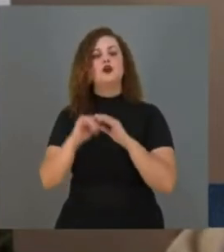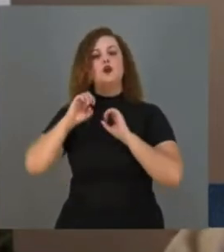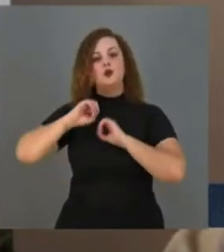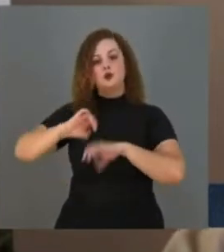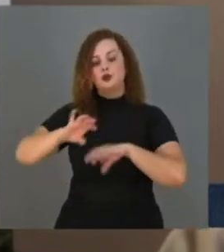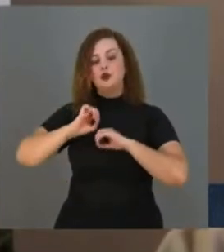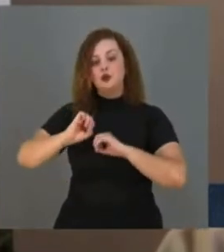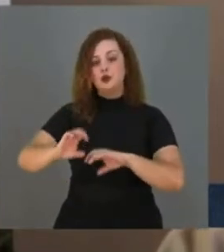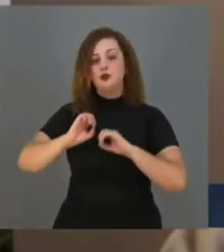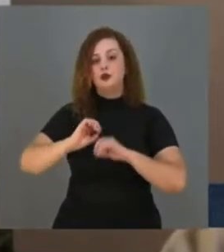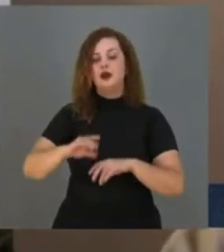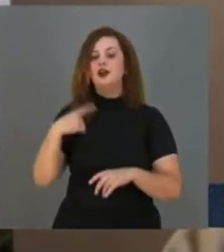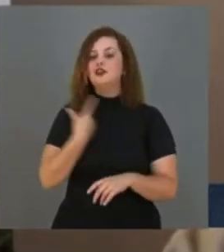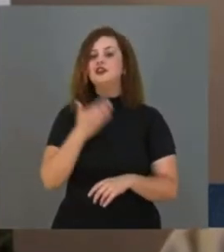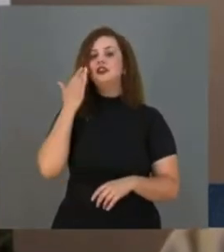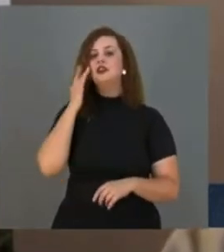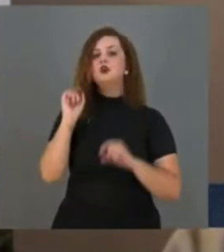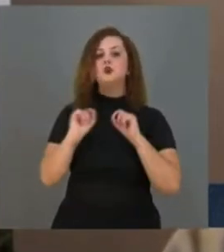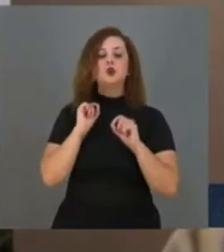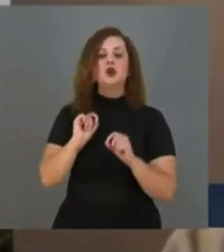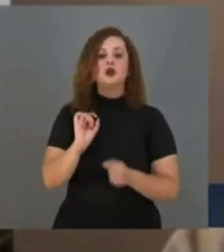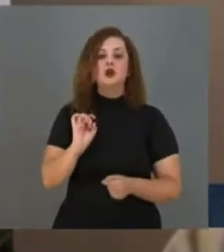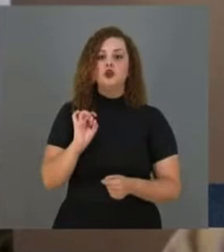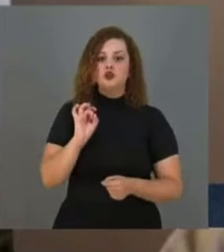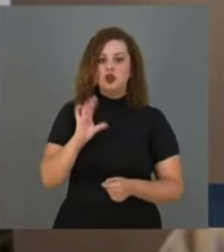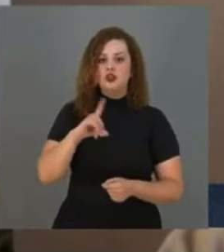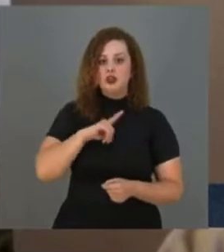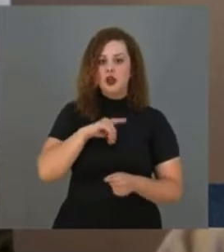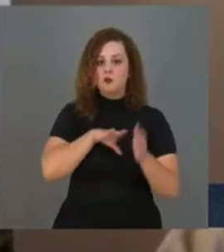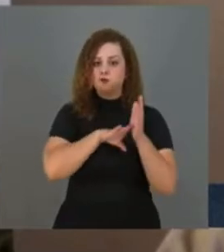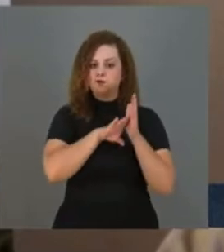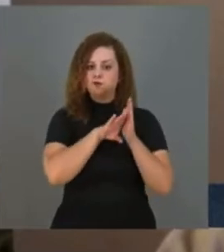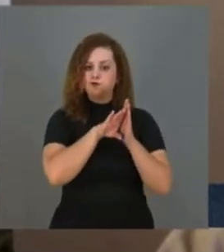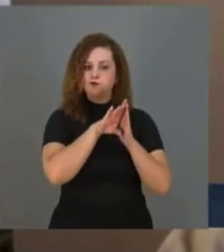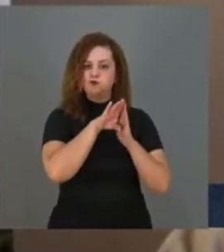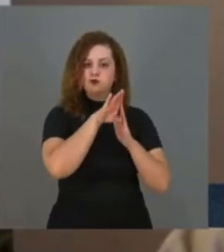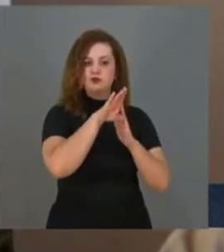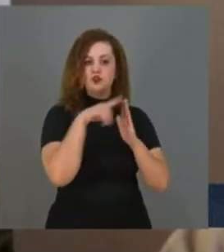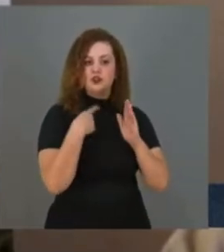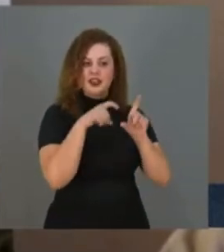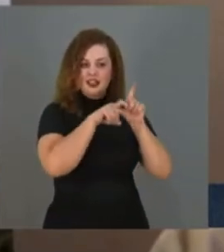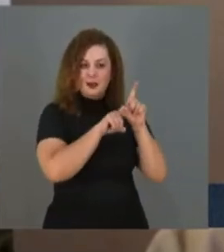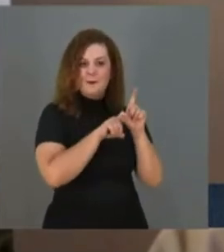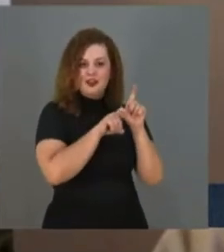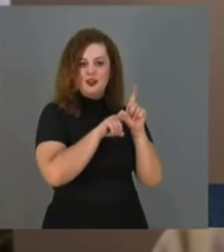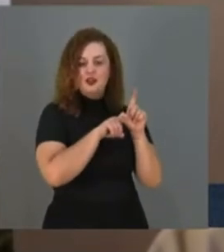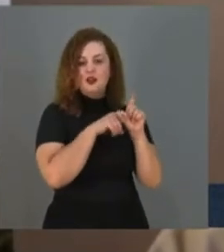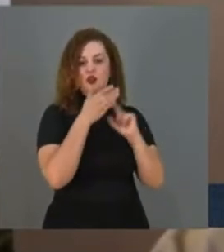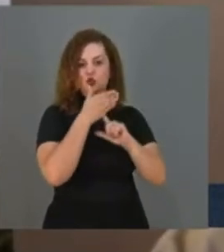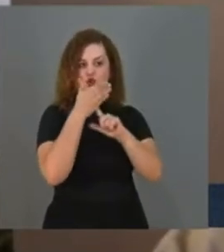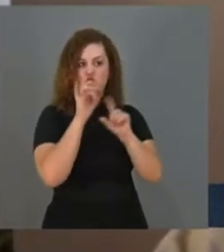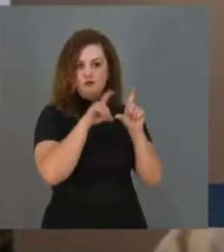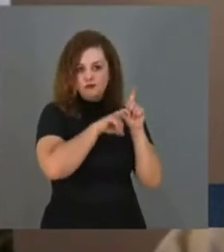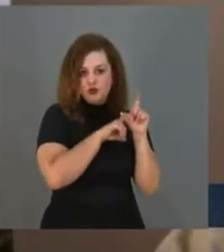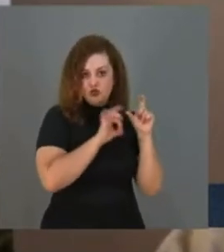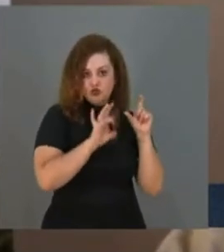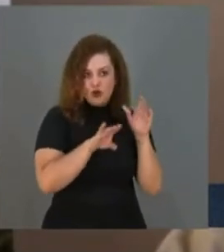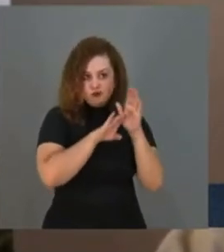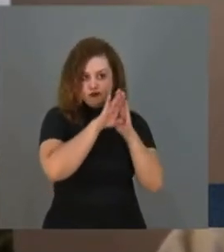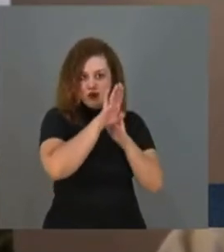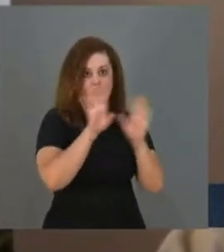educacionais, entendemos que há não só um aumento crescente da nossa dependência tecnológica, mas também